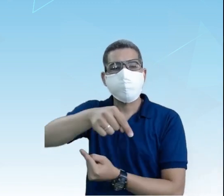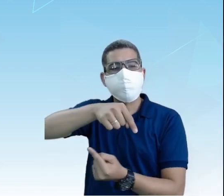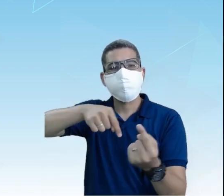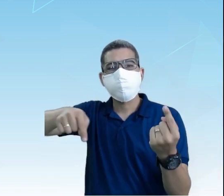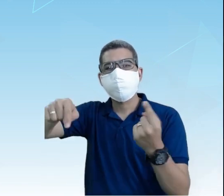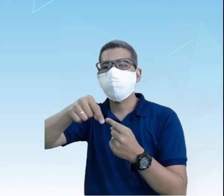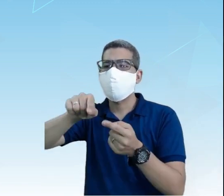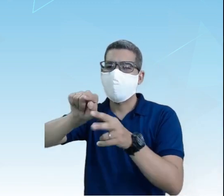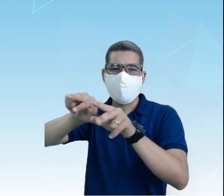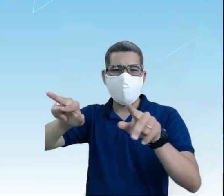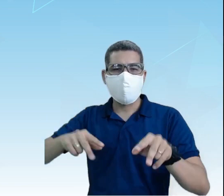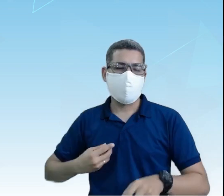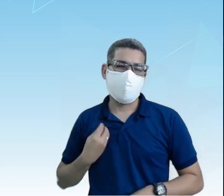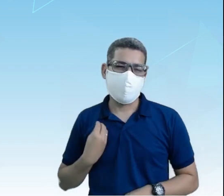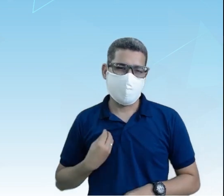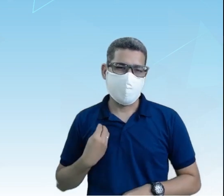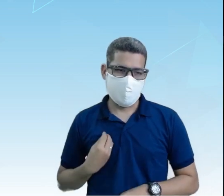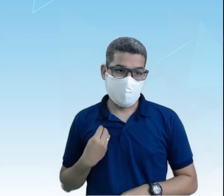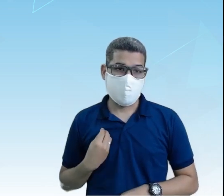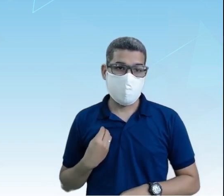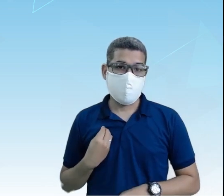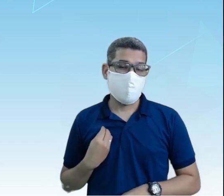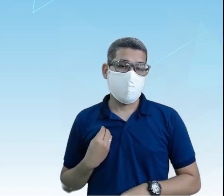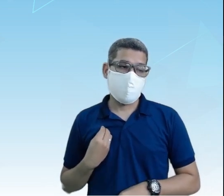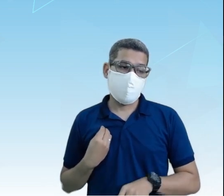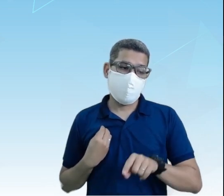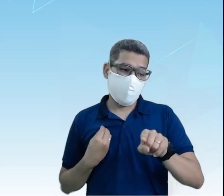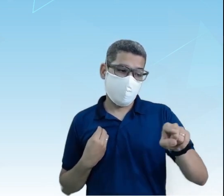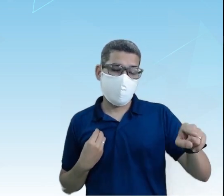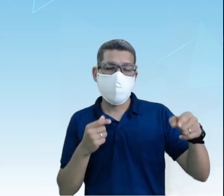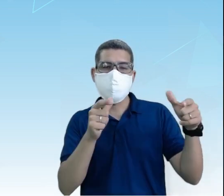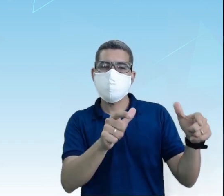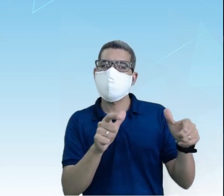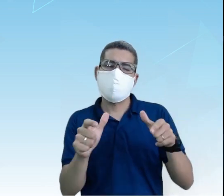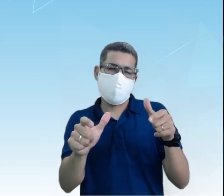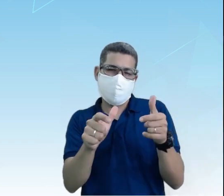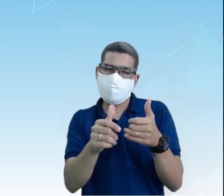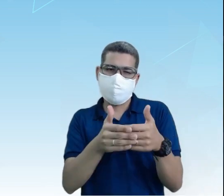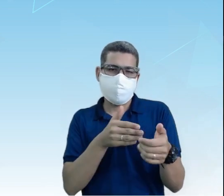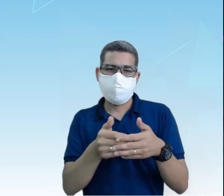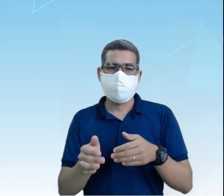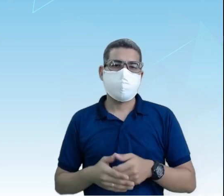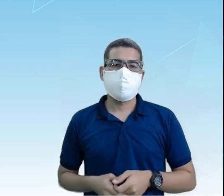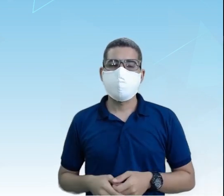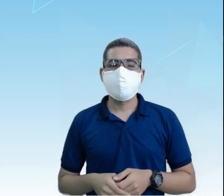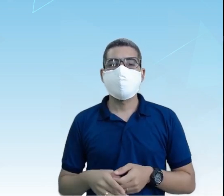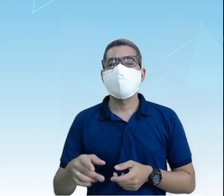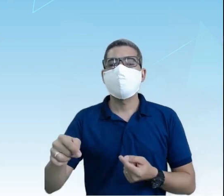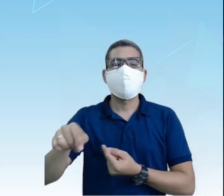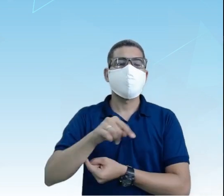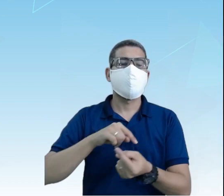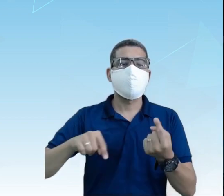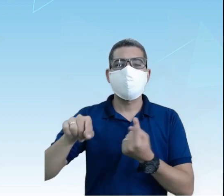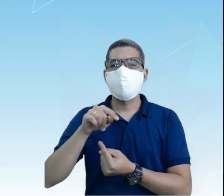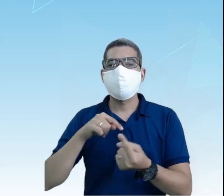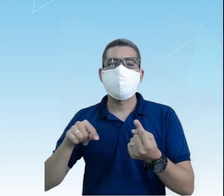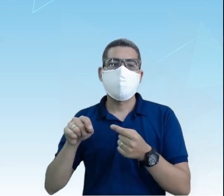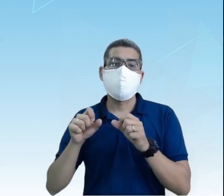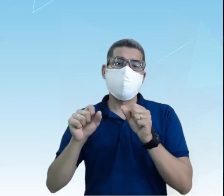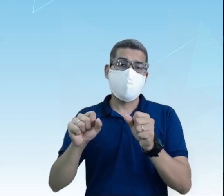entre os seres vivos que irão viver em um determinado ambiente. Essas interações, elas podem